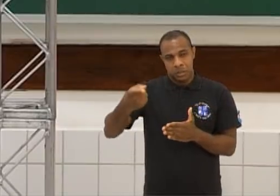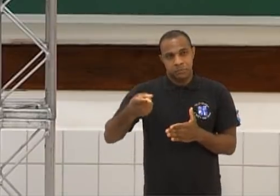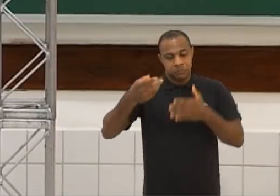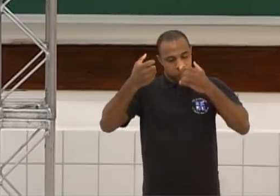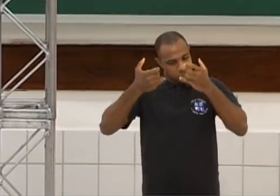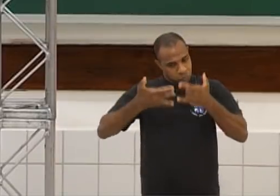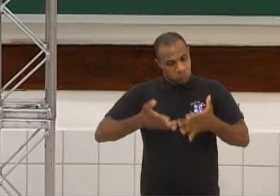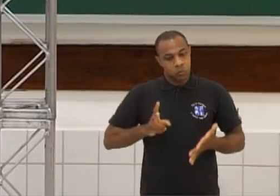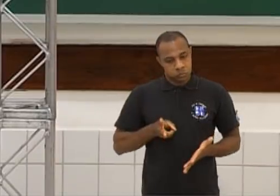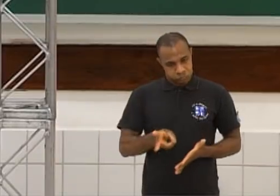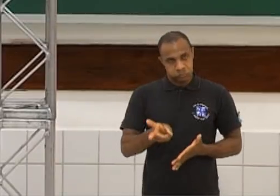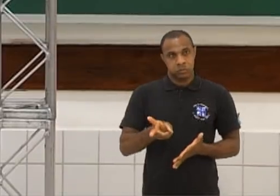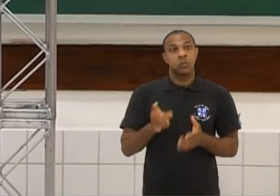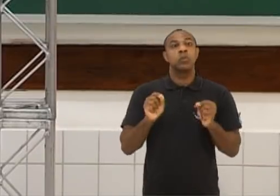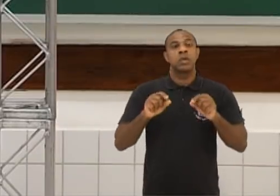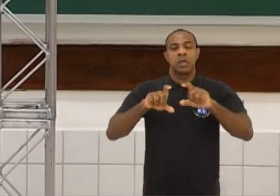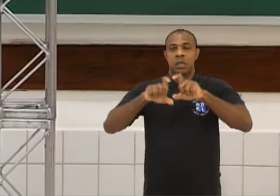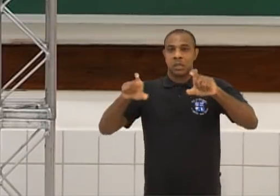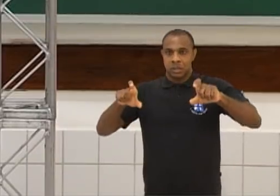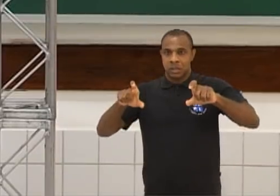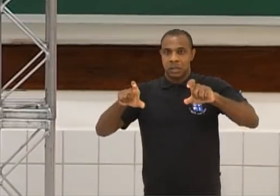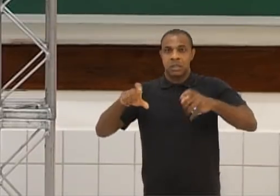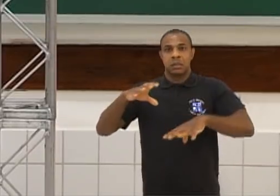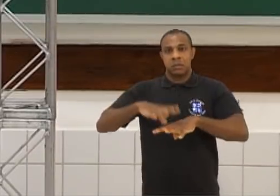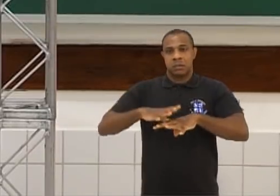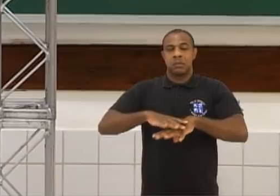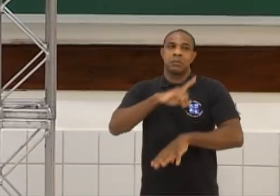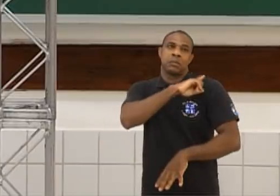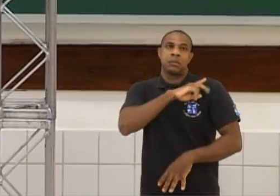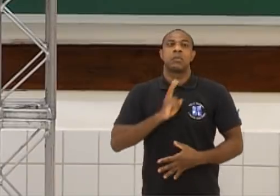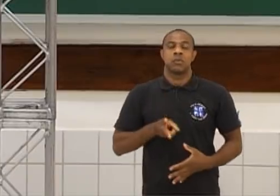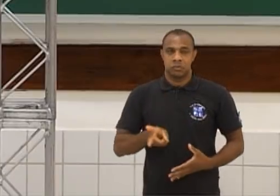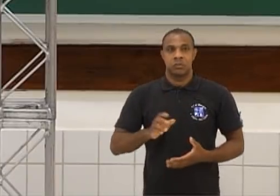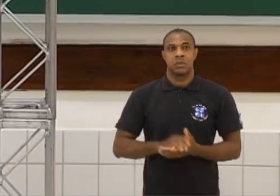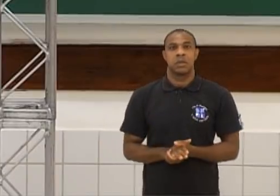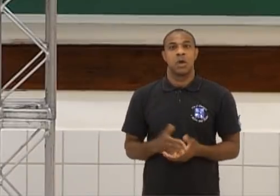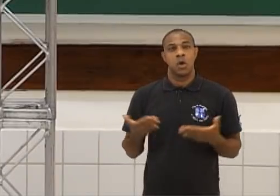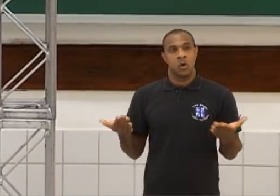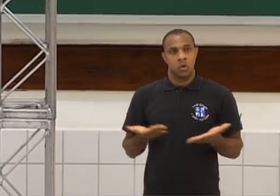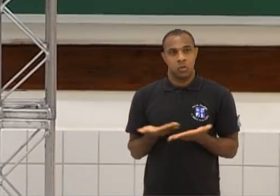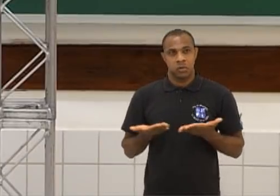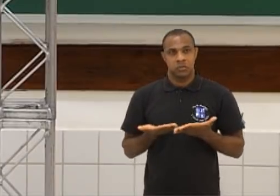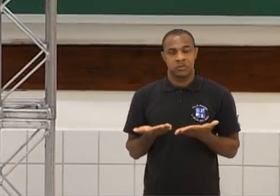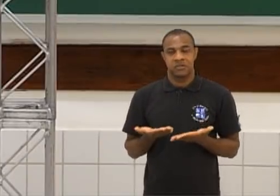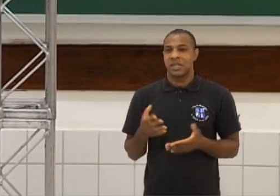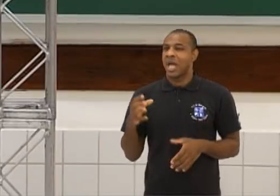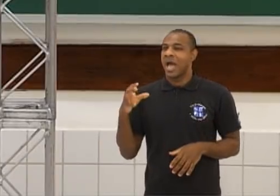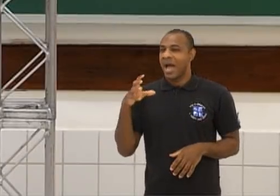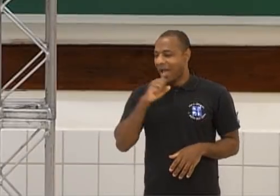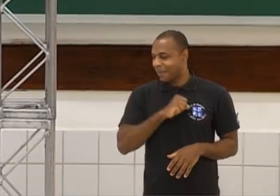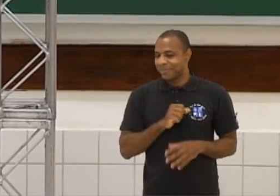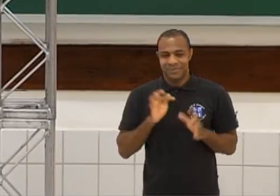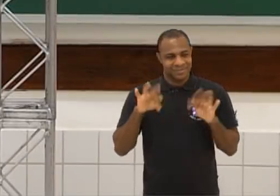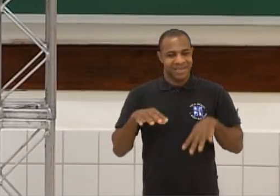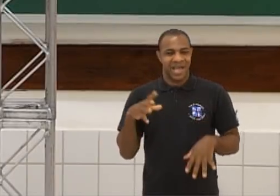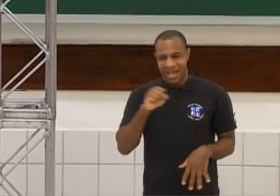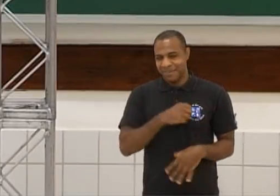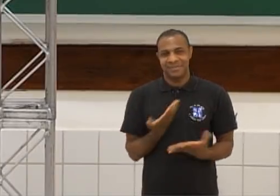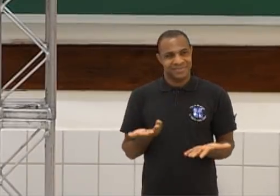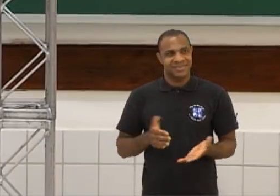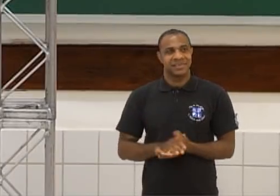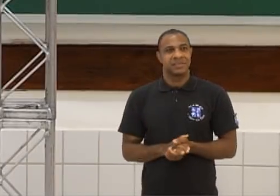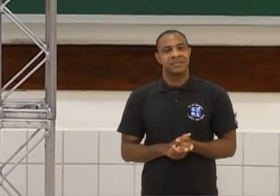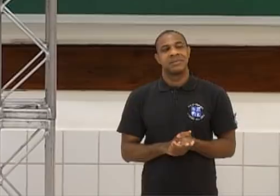falando sobre equações. Então, gente, por hoje foi só, passou muito rápido a nossa aula, mas isso que é legal, né? Porque